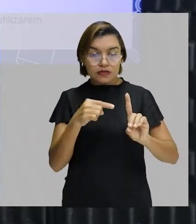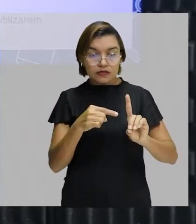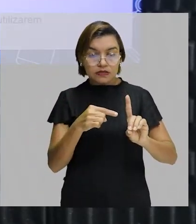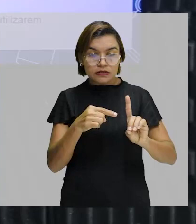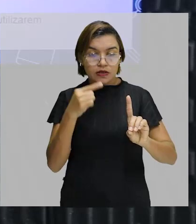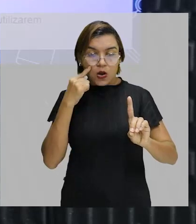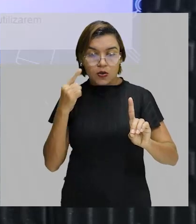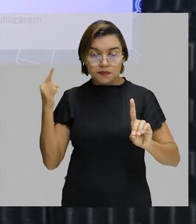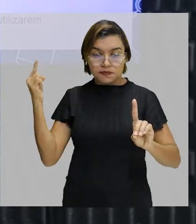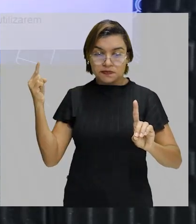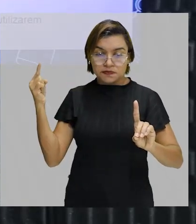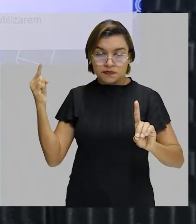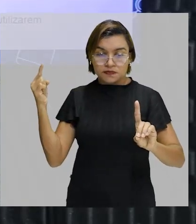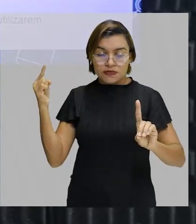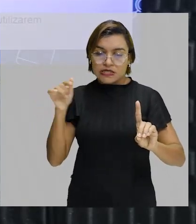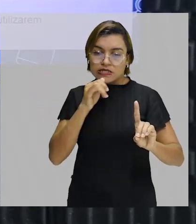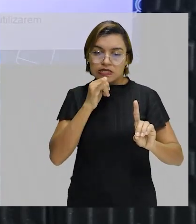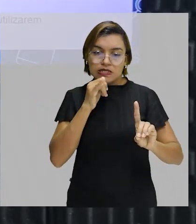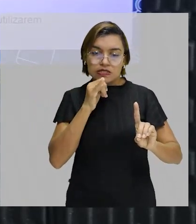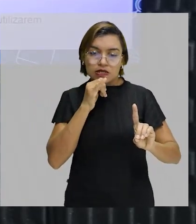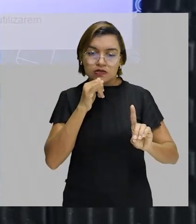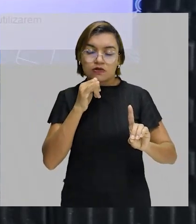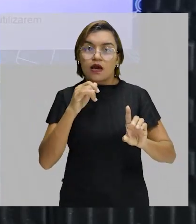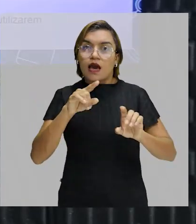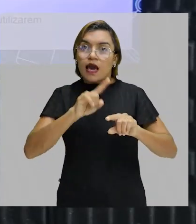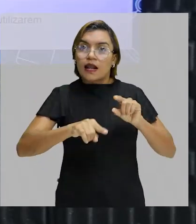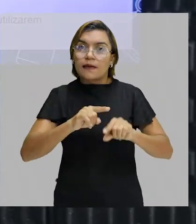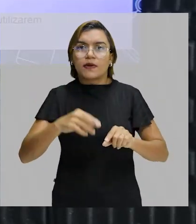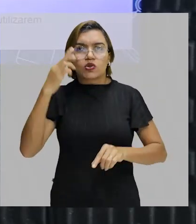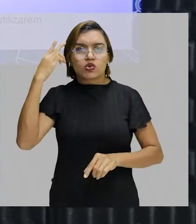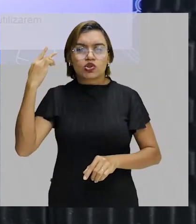elementos históricos. Jamais. Quando eu dei essa aula toda, eu falei lá